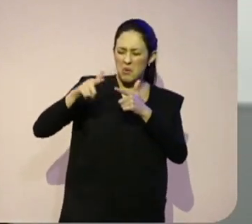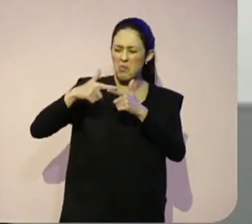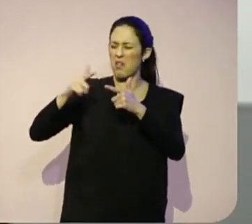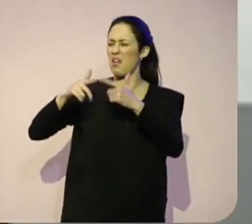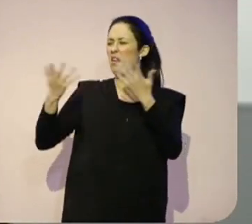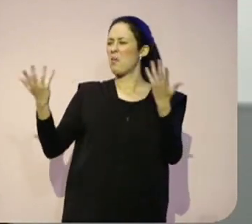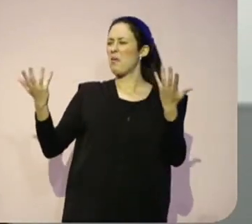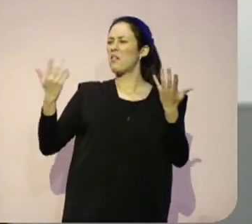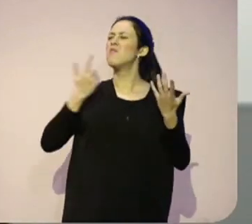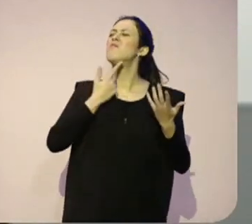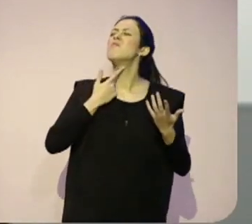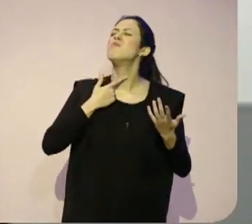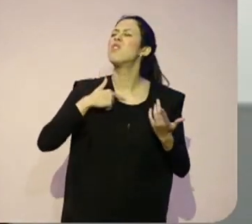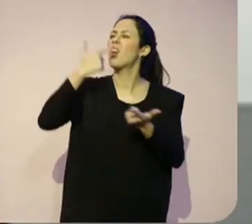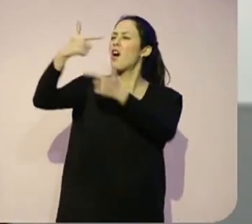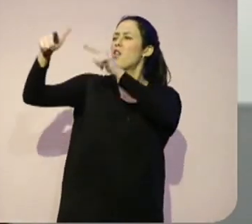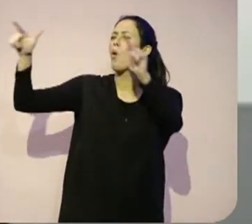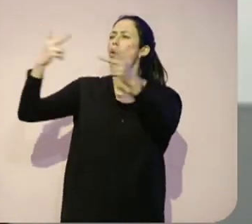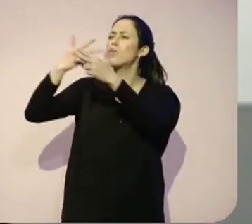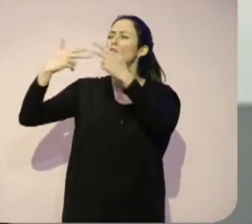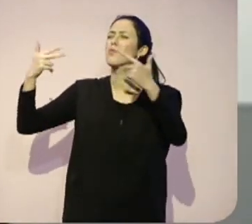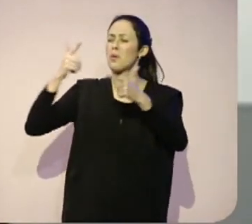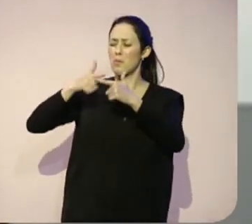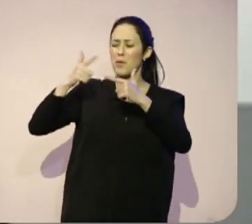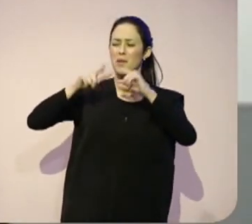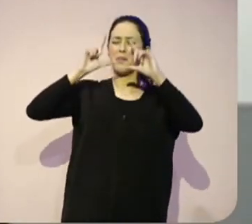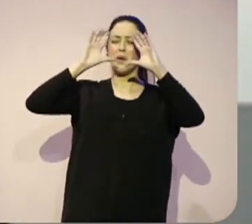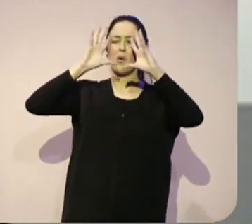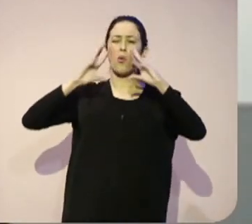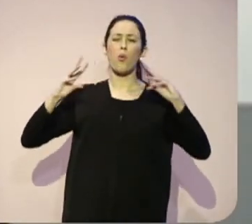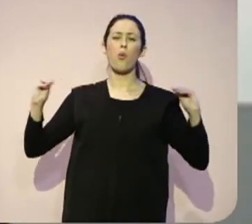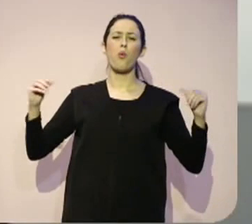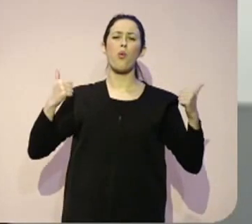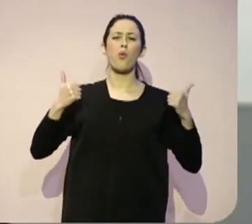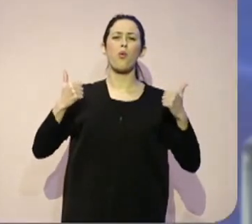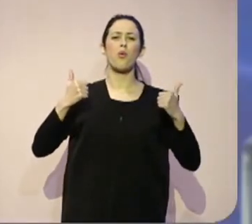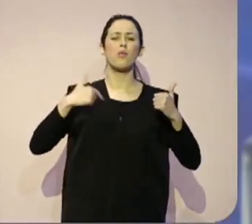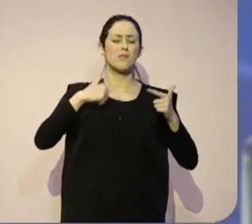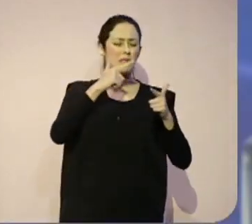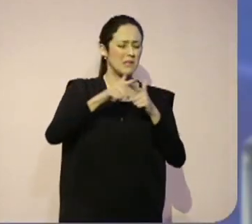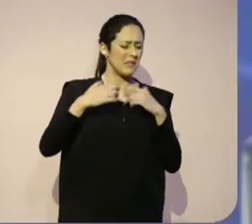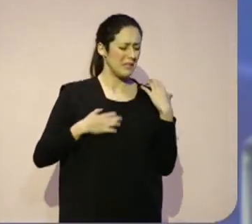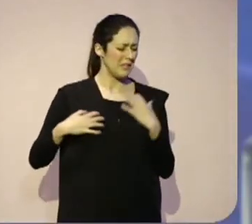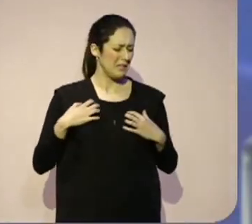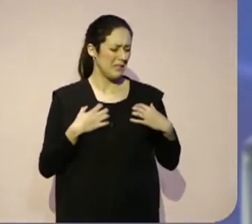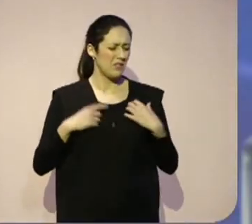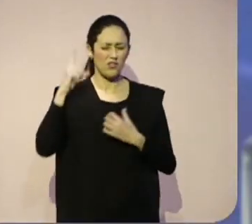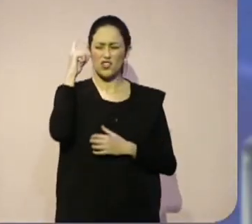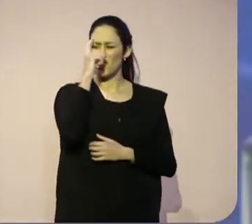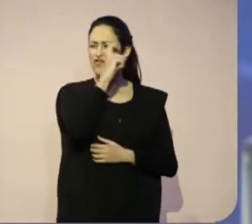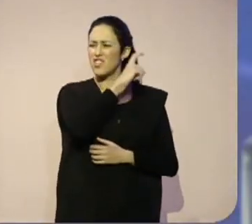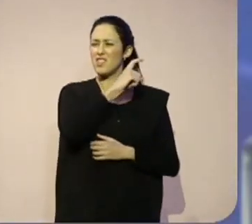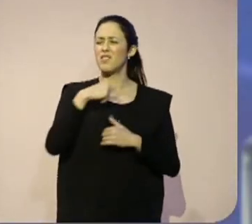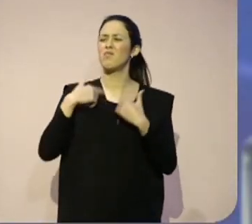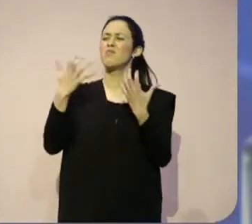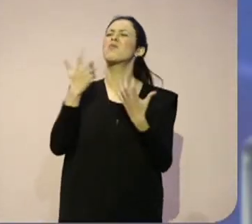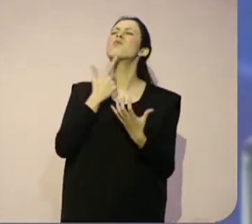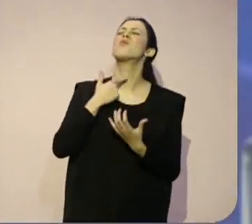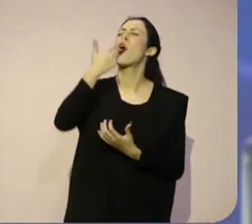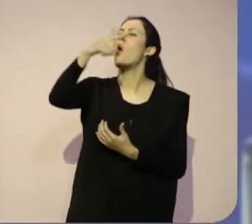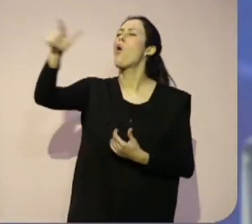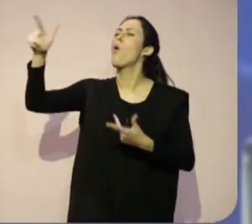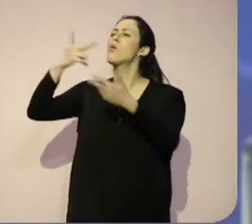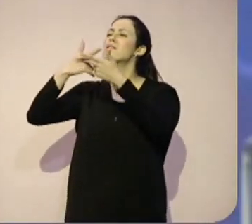para ficar menos preocupado, para ficar menos tenso, angustiado. Mas eu queria dizer para você uma